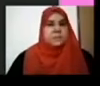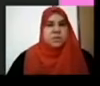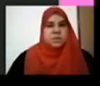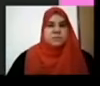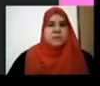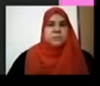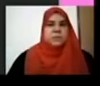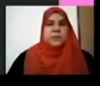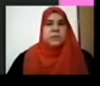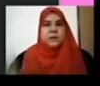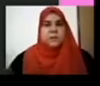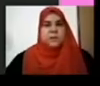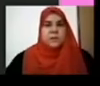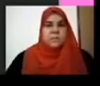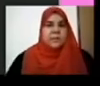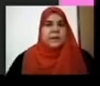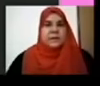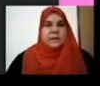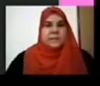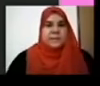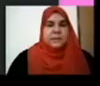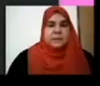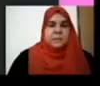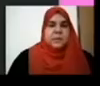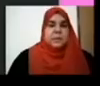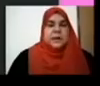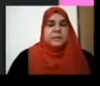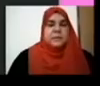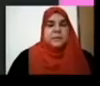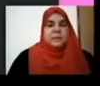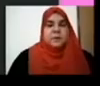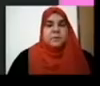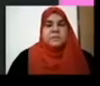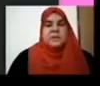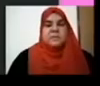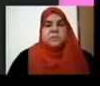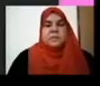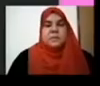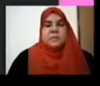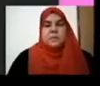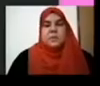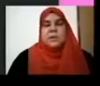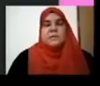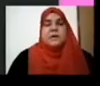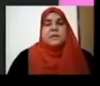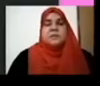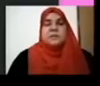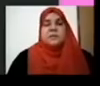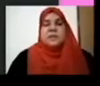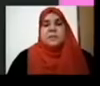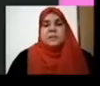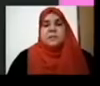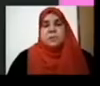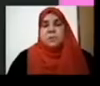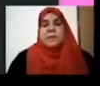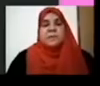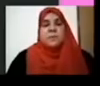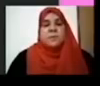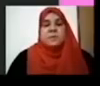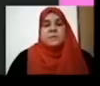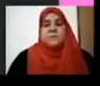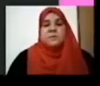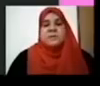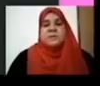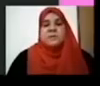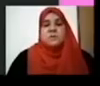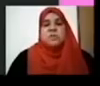fazer a distributiva, aí não tem uma regrinha para isso, tá? Então, primeiro observa se os elementos são iguais. Se os elementos são iguais, eu